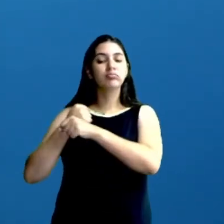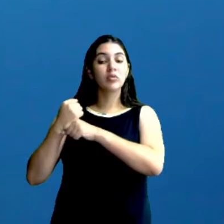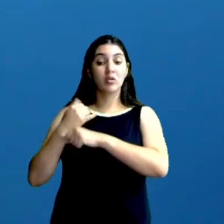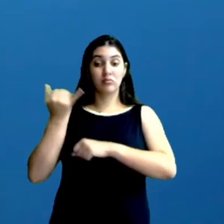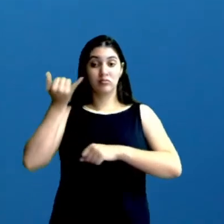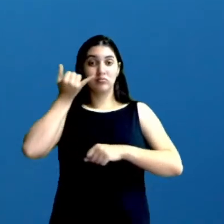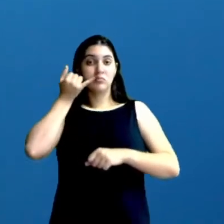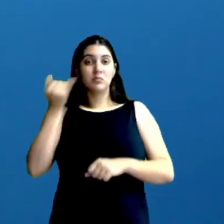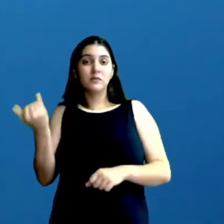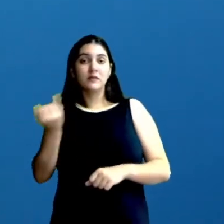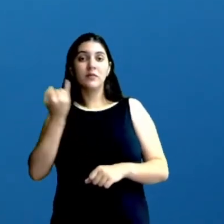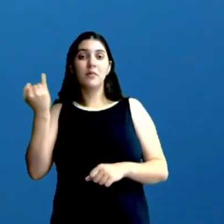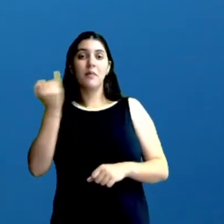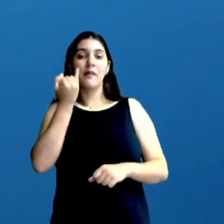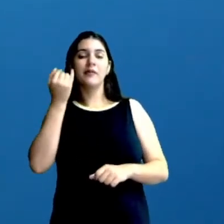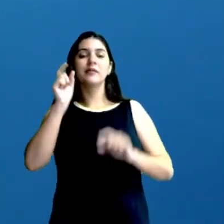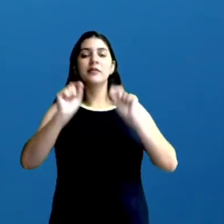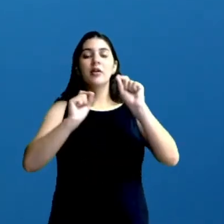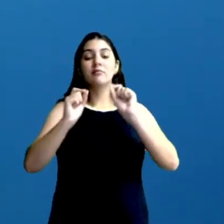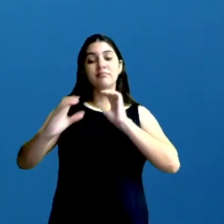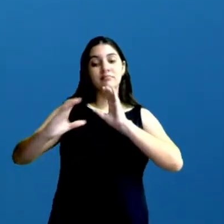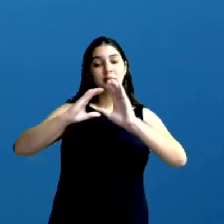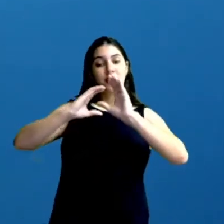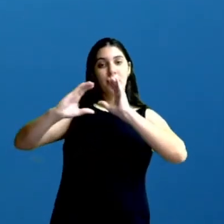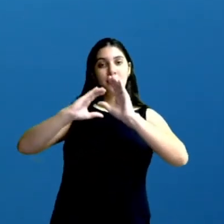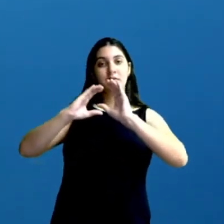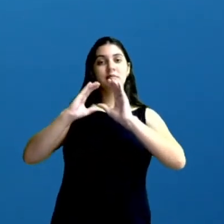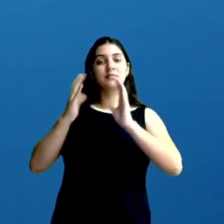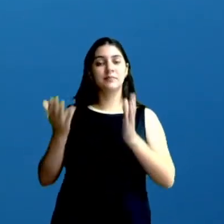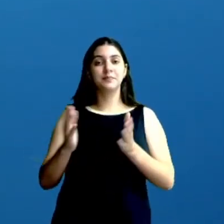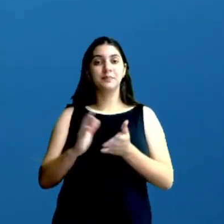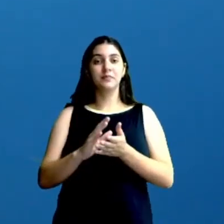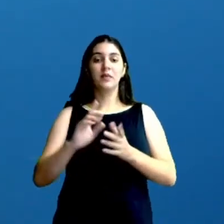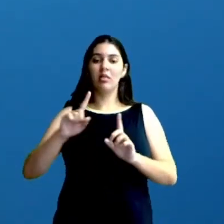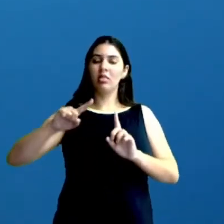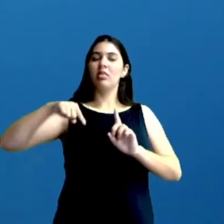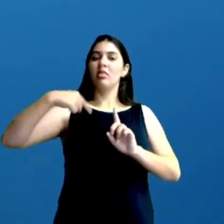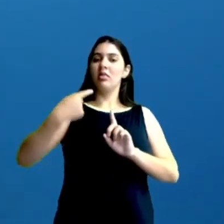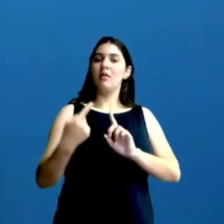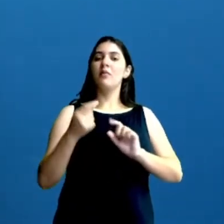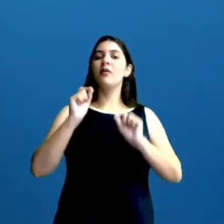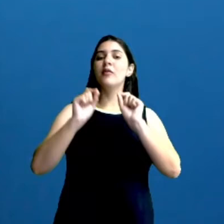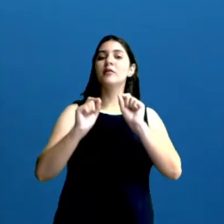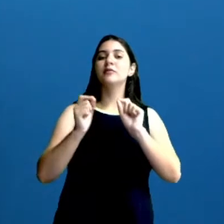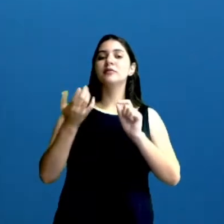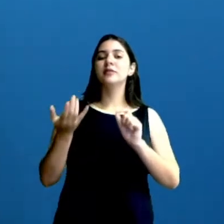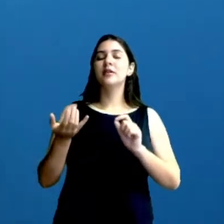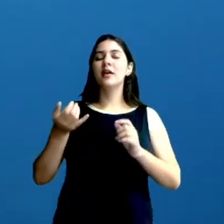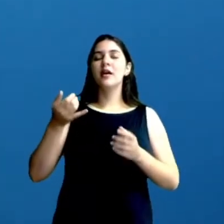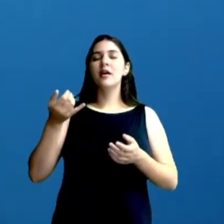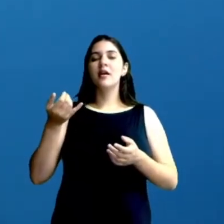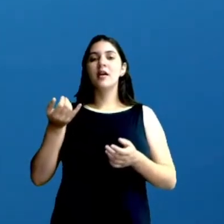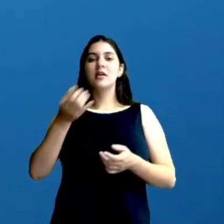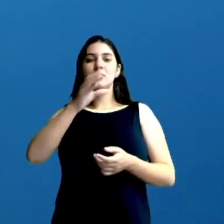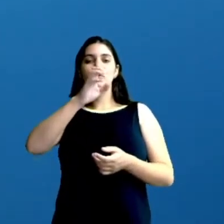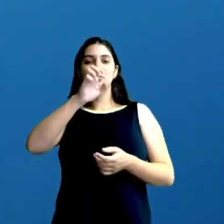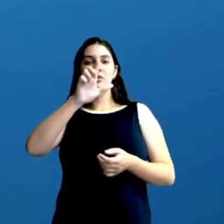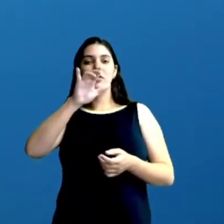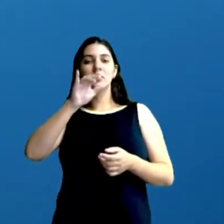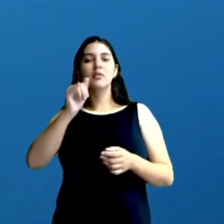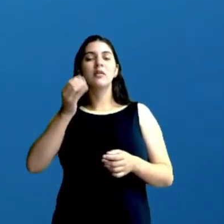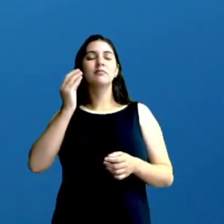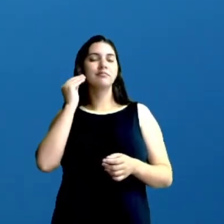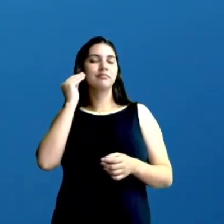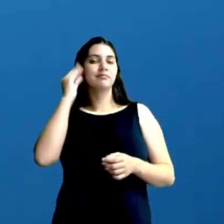importante meio de comunicação. Posteriormente, o celular. E o celular que